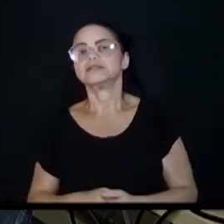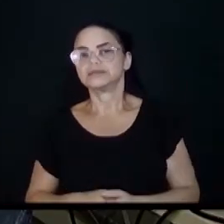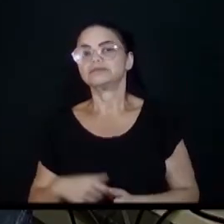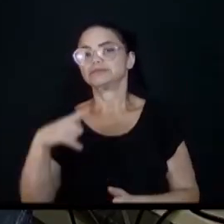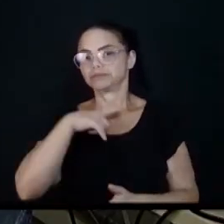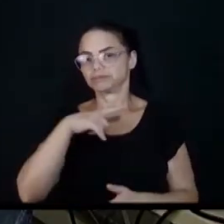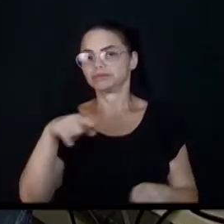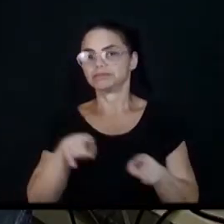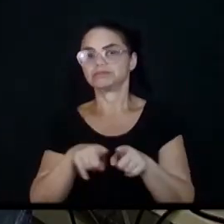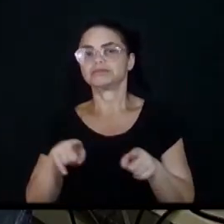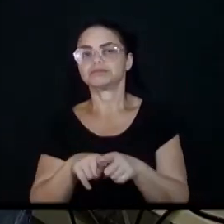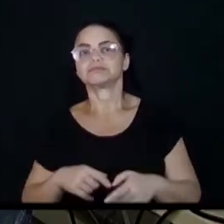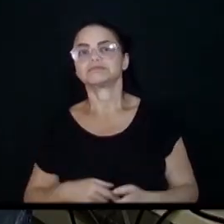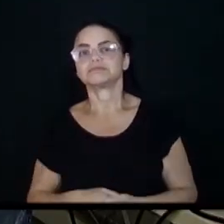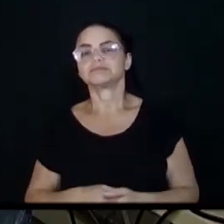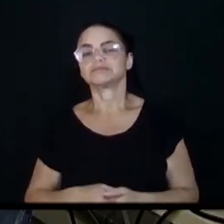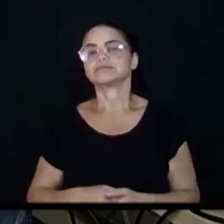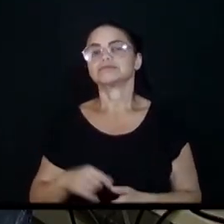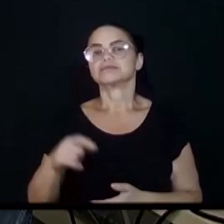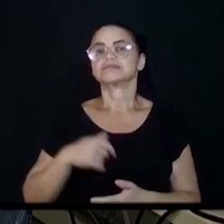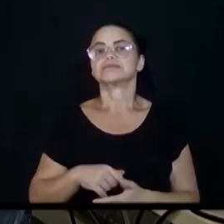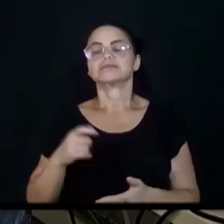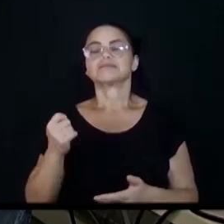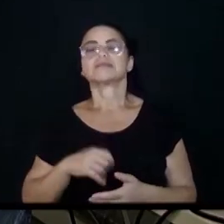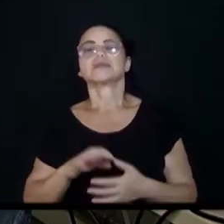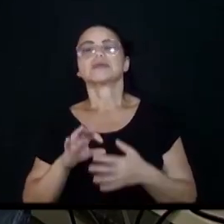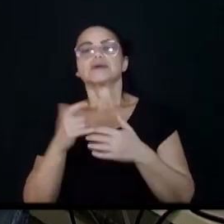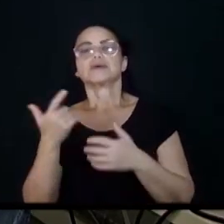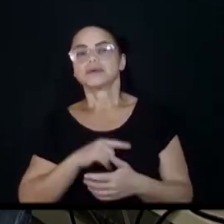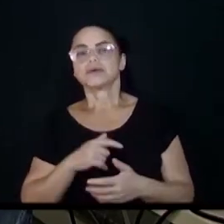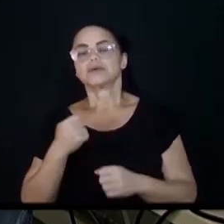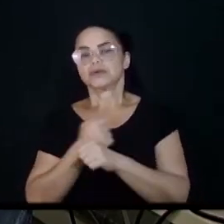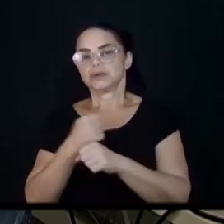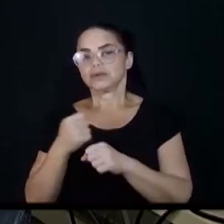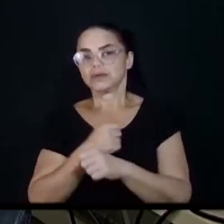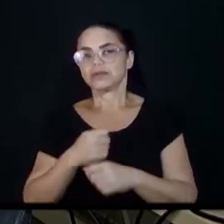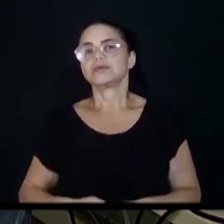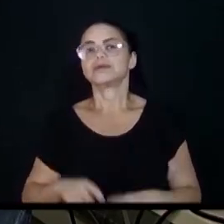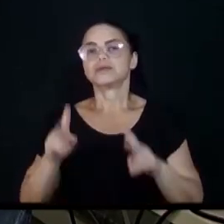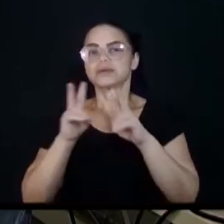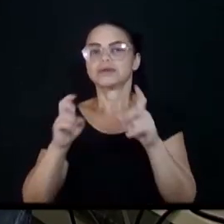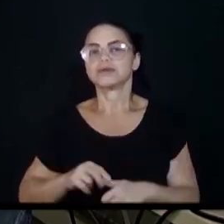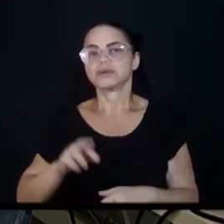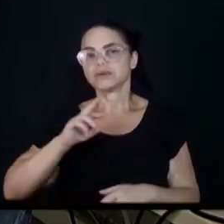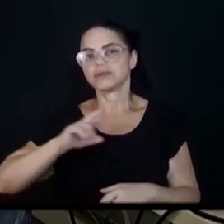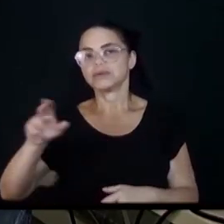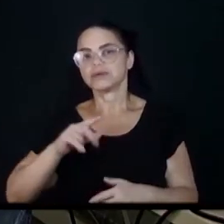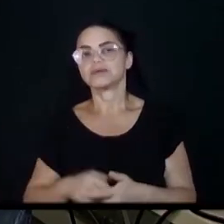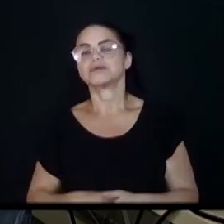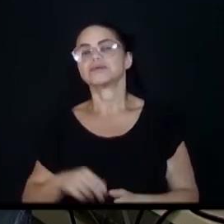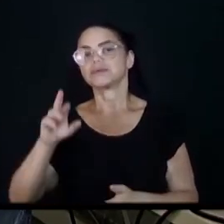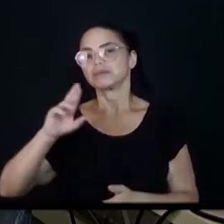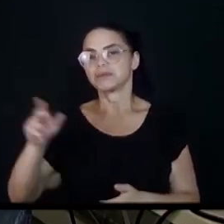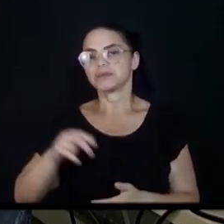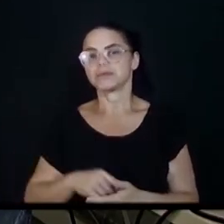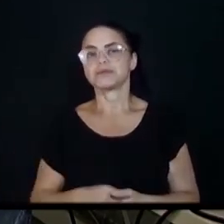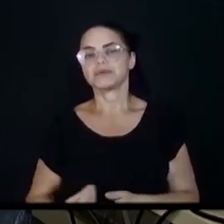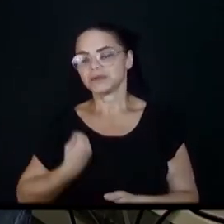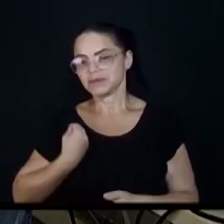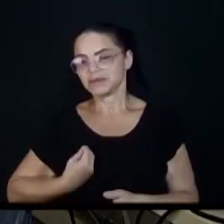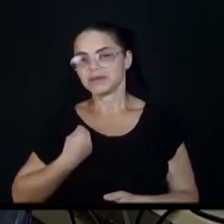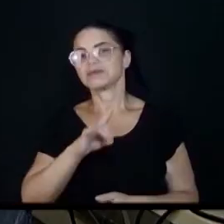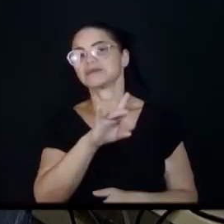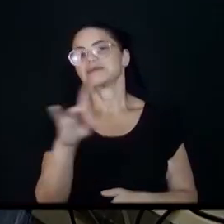passar, para sair do papel, né, cada ano um tema diferente, e isso faz toda a diferença na vida de cada um,